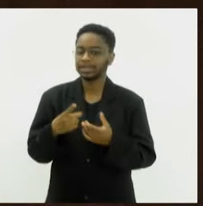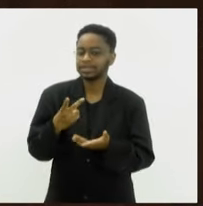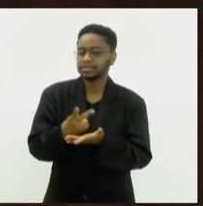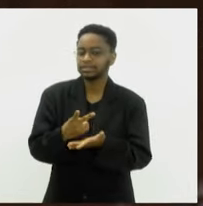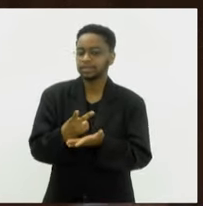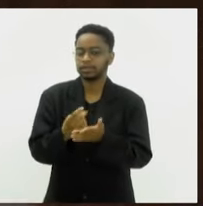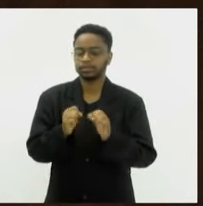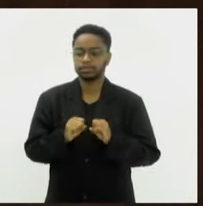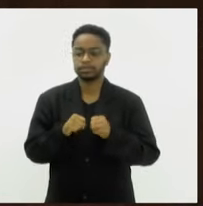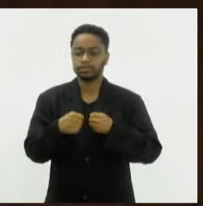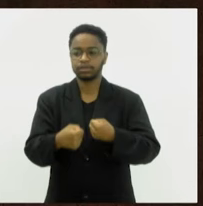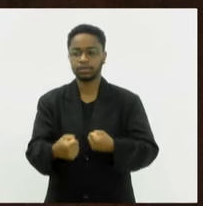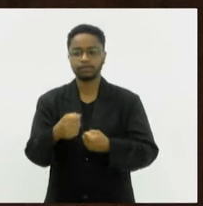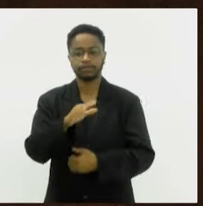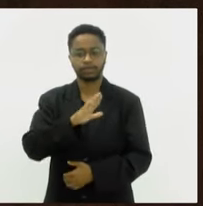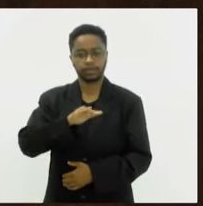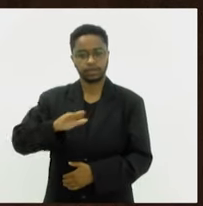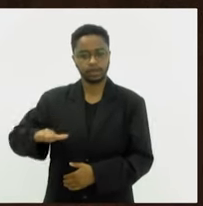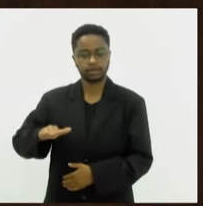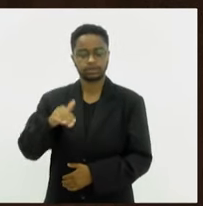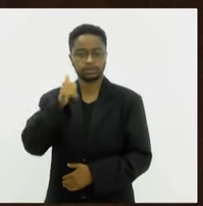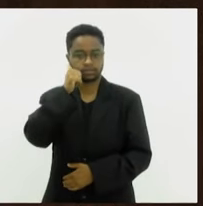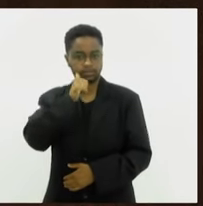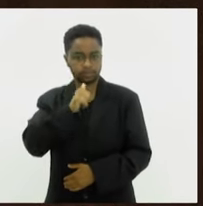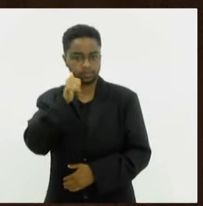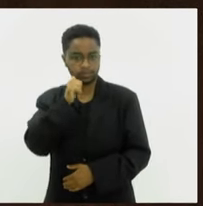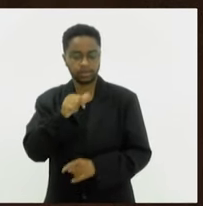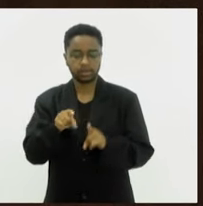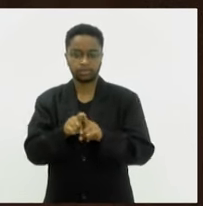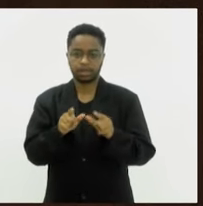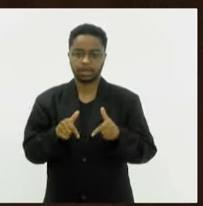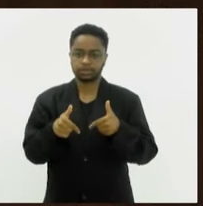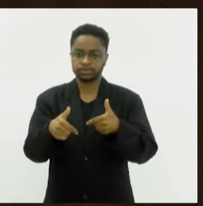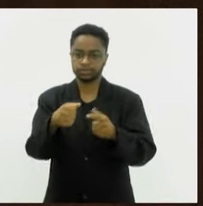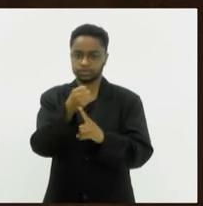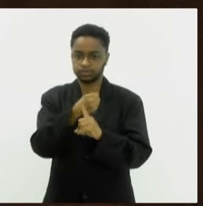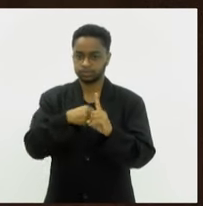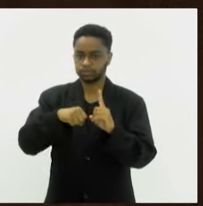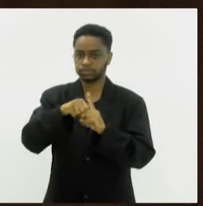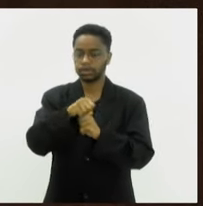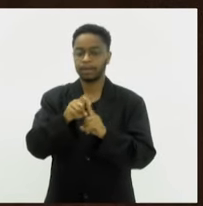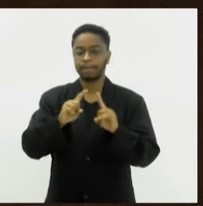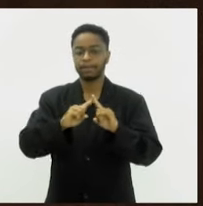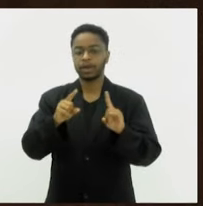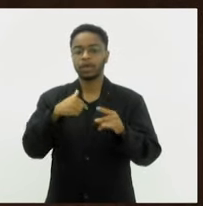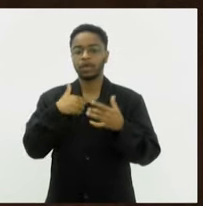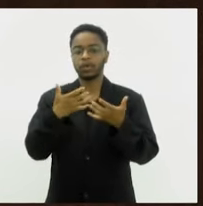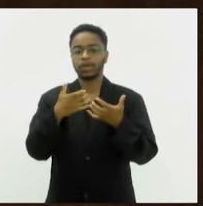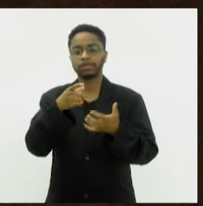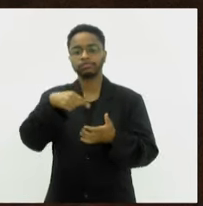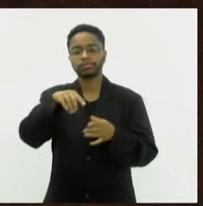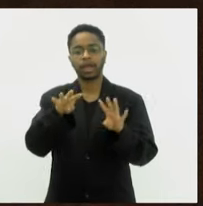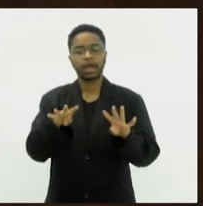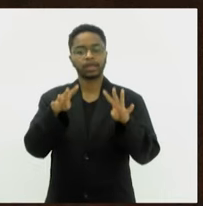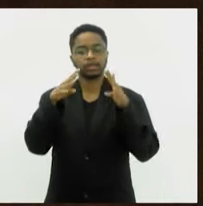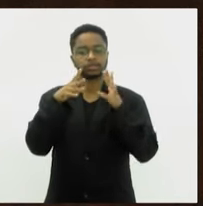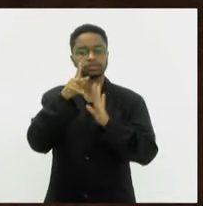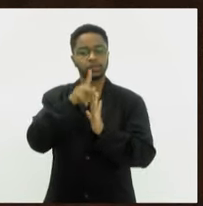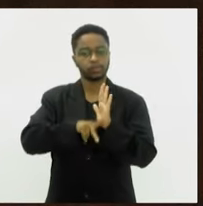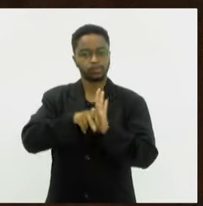defendendo as crianças, as mulheres, com uma ação social. Eu chamo a atenção desse projeto, Tia